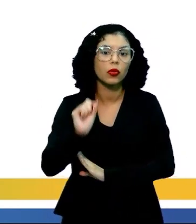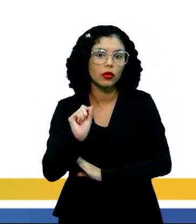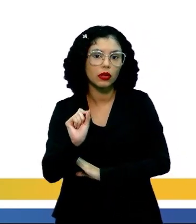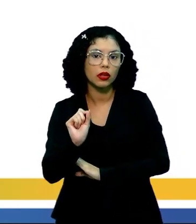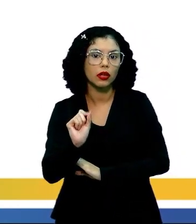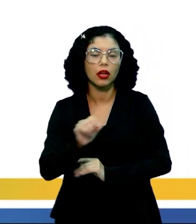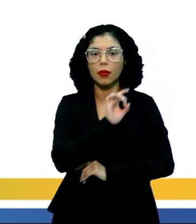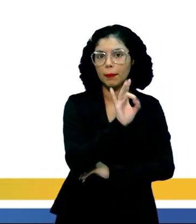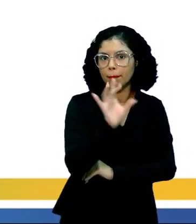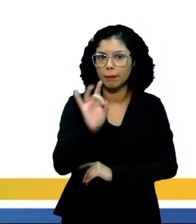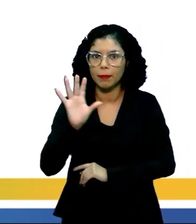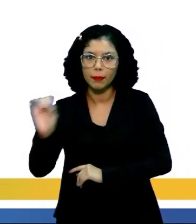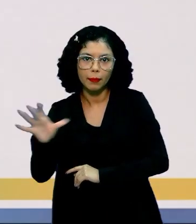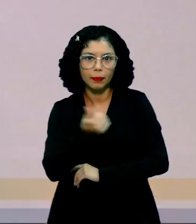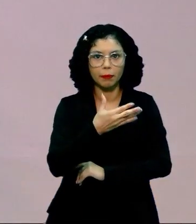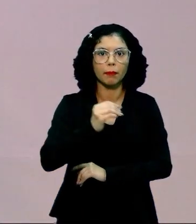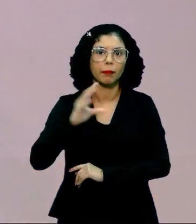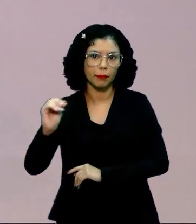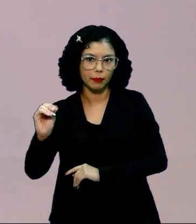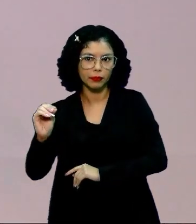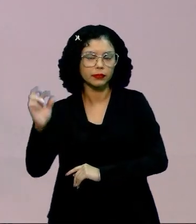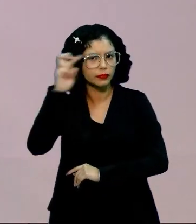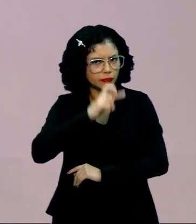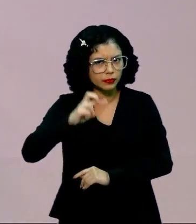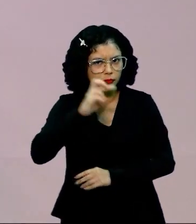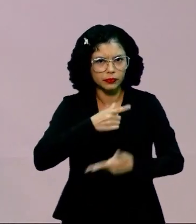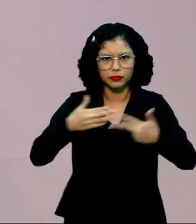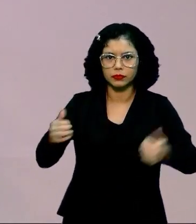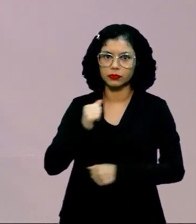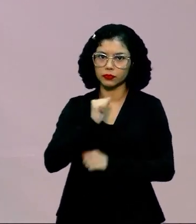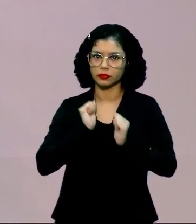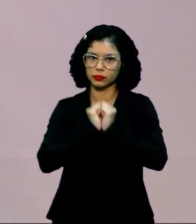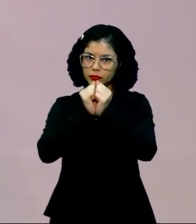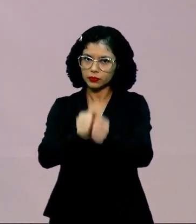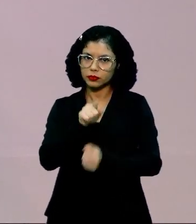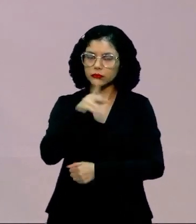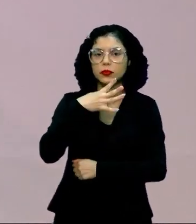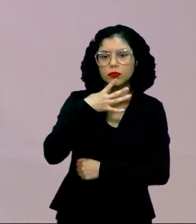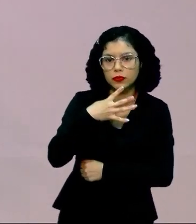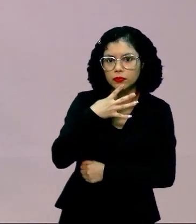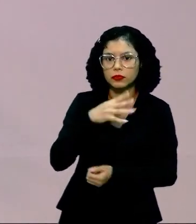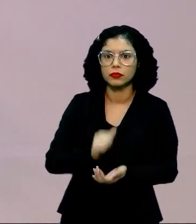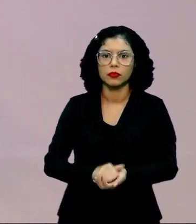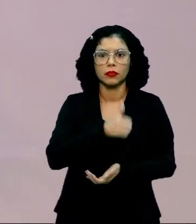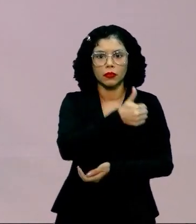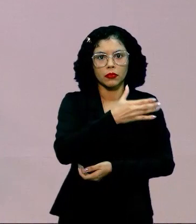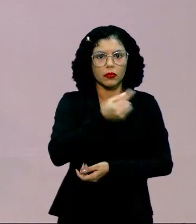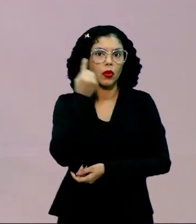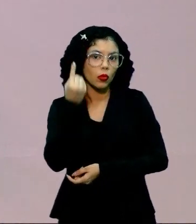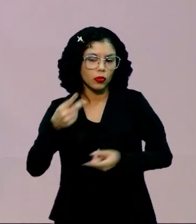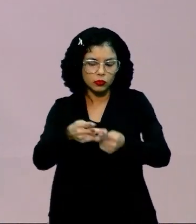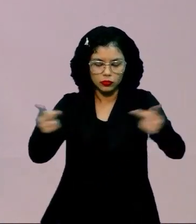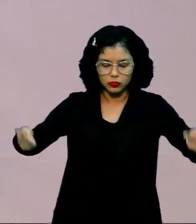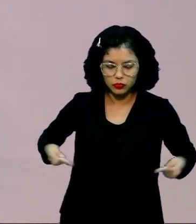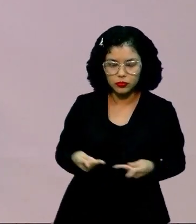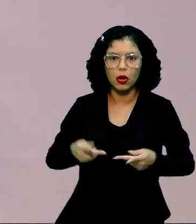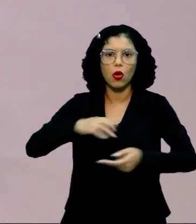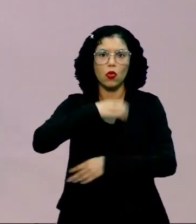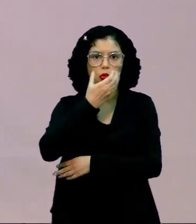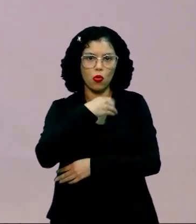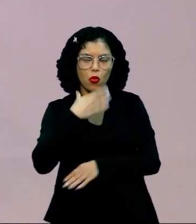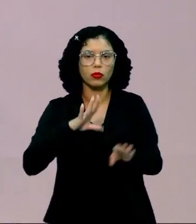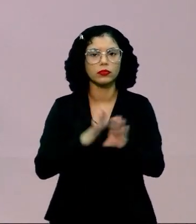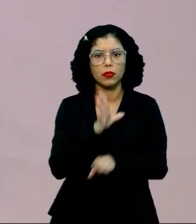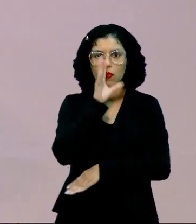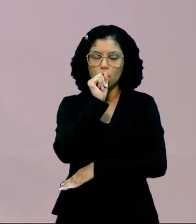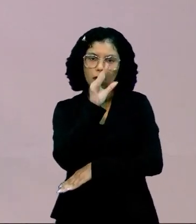Significa por cada 100. Analise uma coisa aqui comigo. Você já ouviu falar em um cento de salgado? Um cento de laranja?